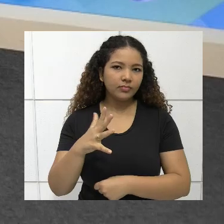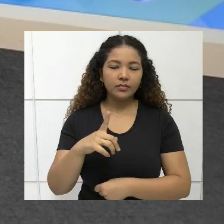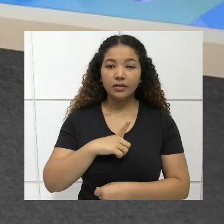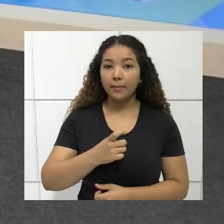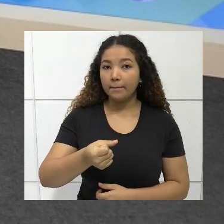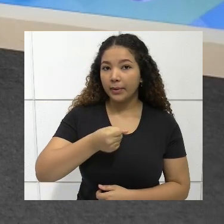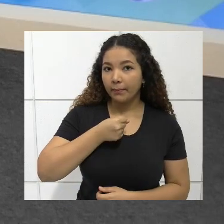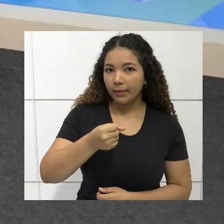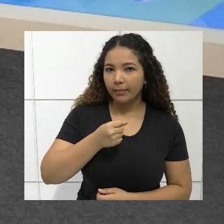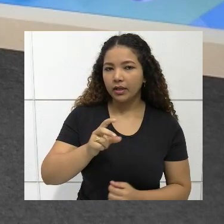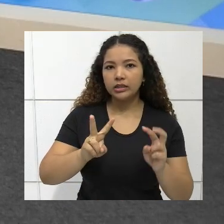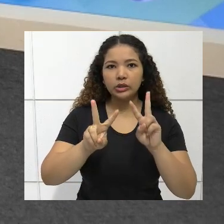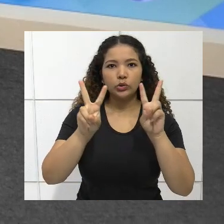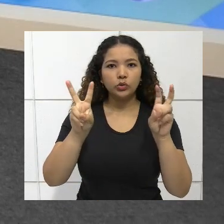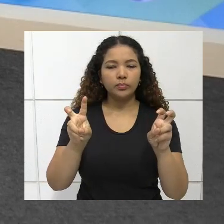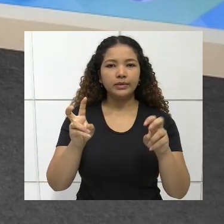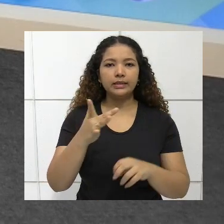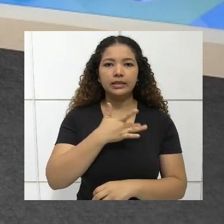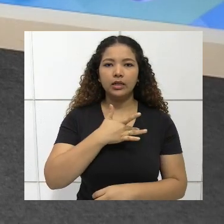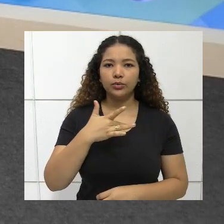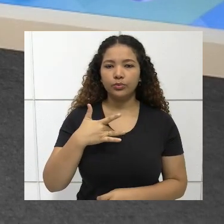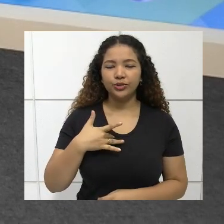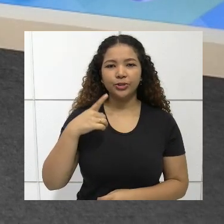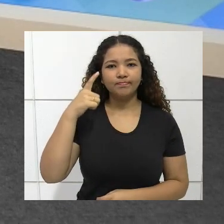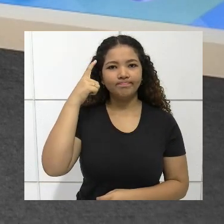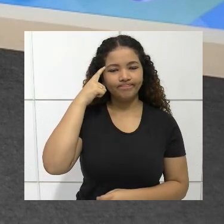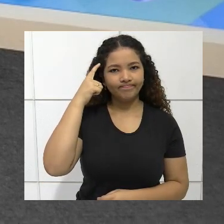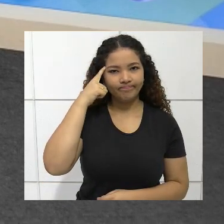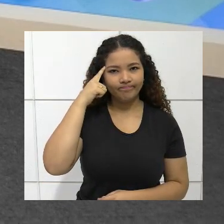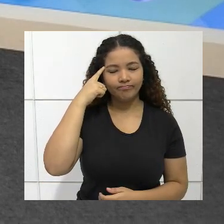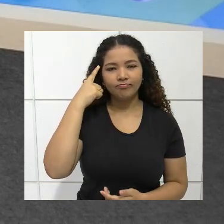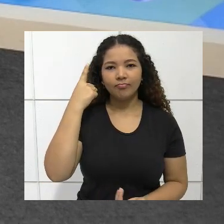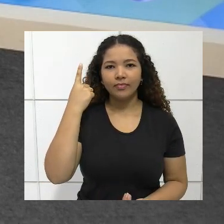saúde mental. Foi algo muito